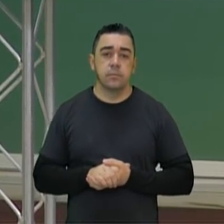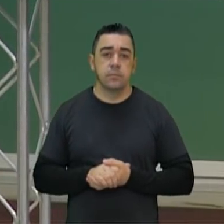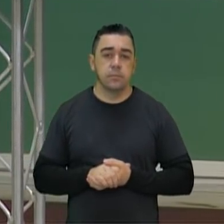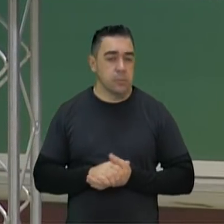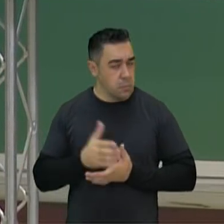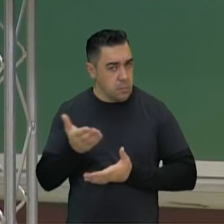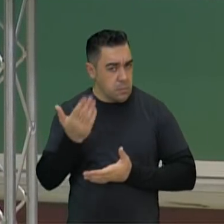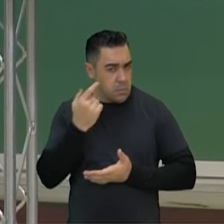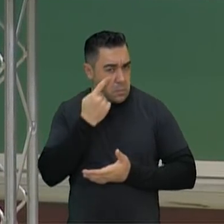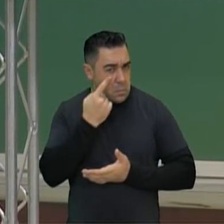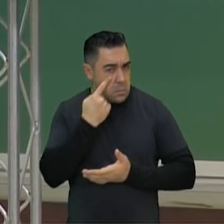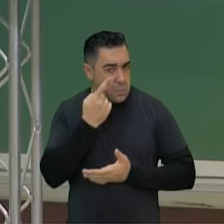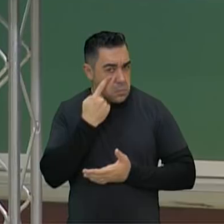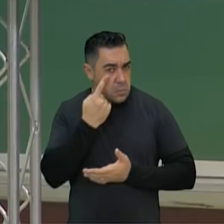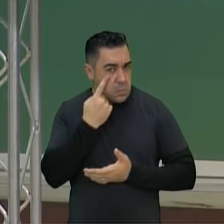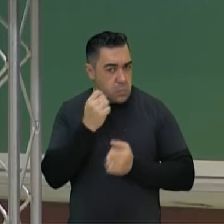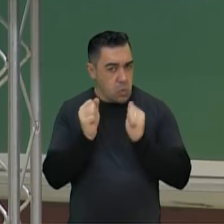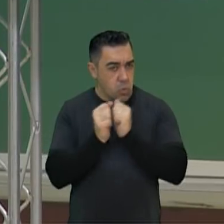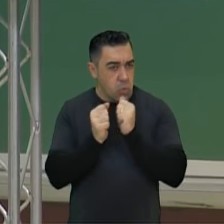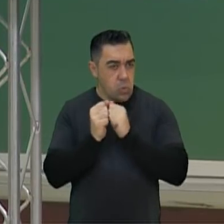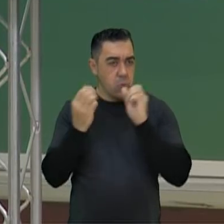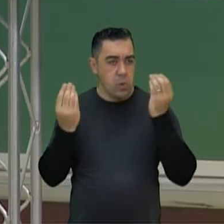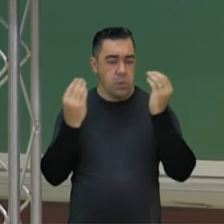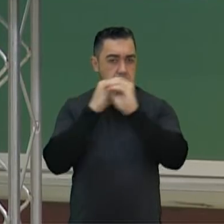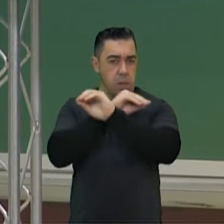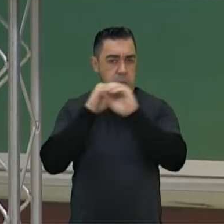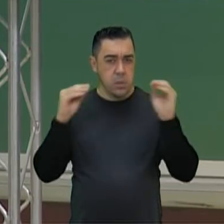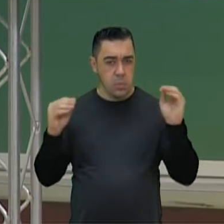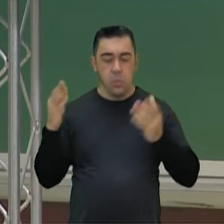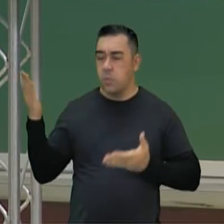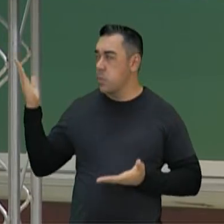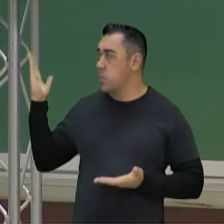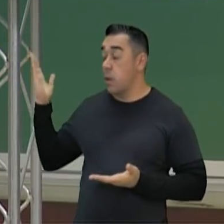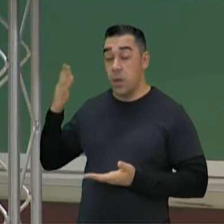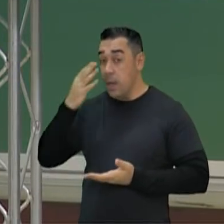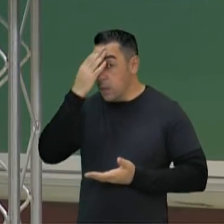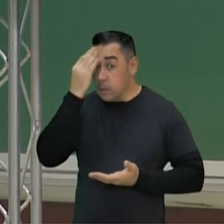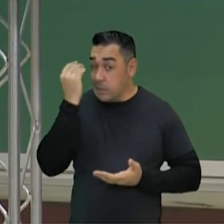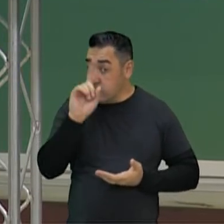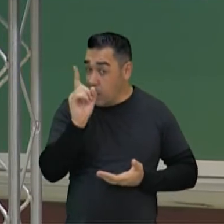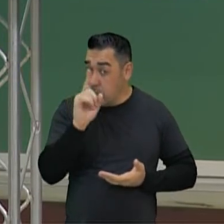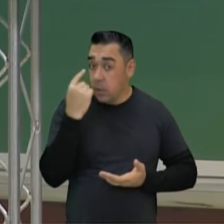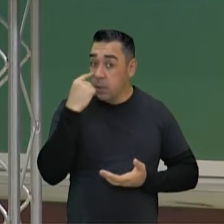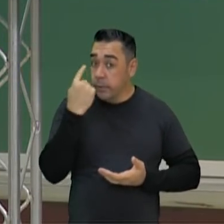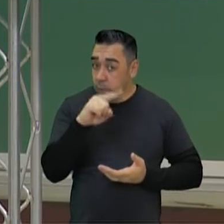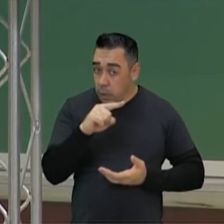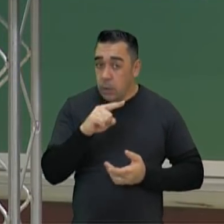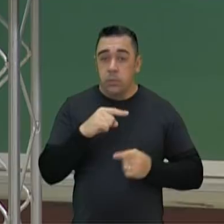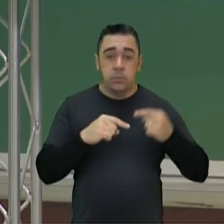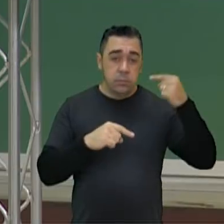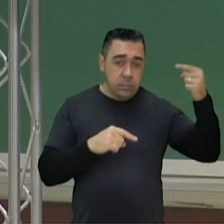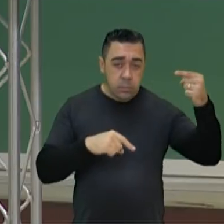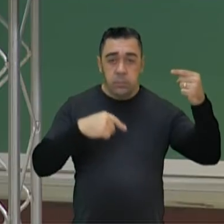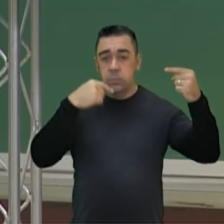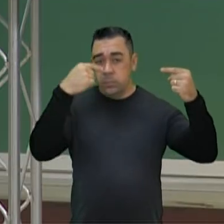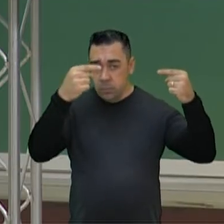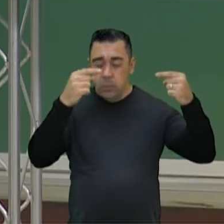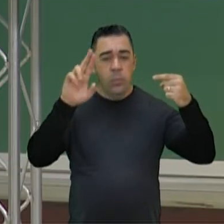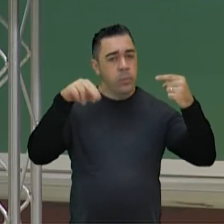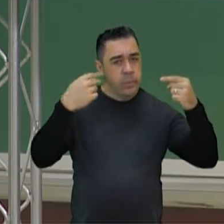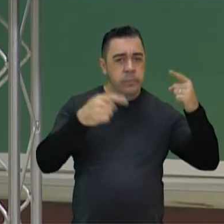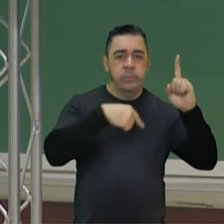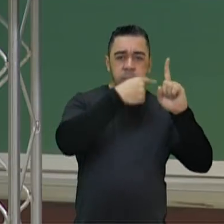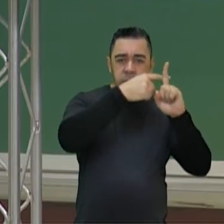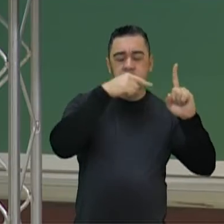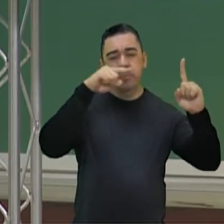Vamos resolver essas expressões? Não esqueça, verifique o sinal, veja o seu